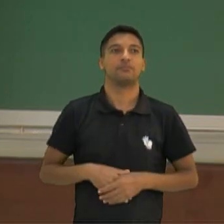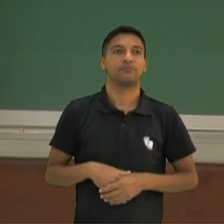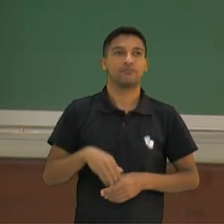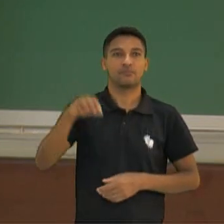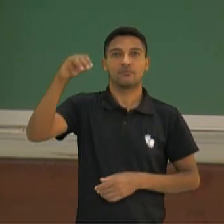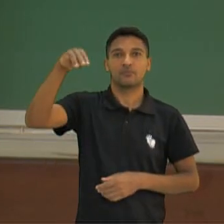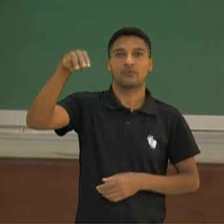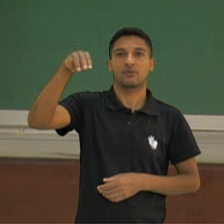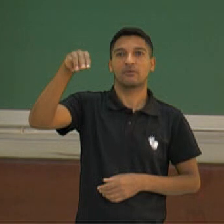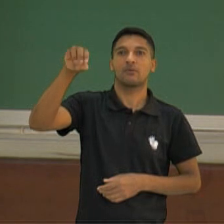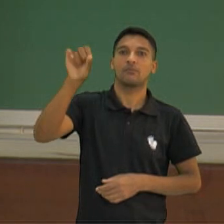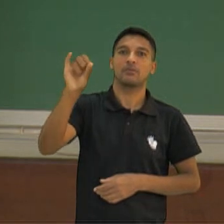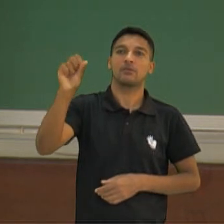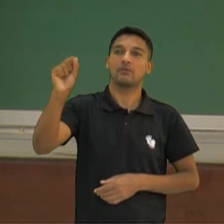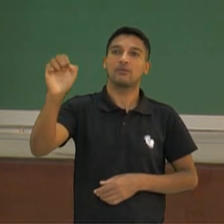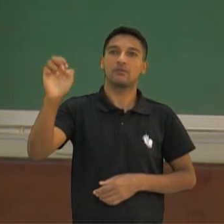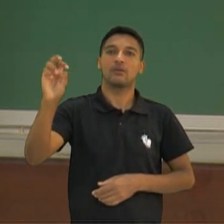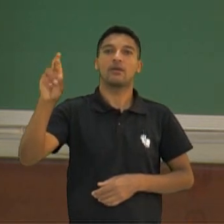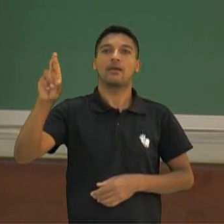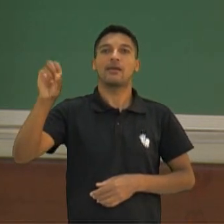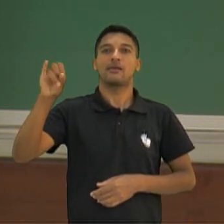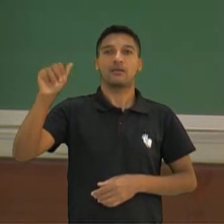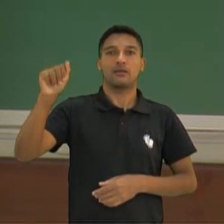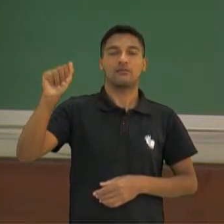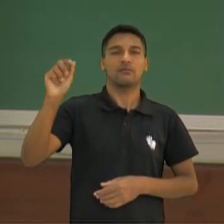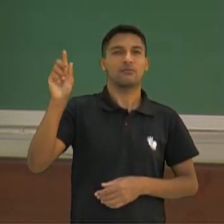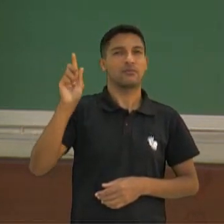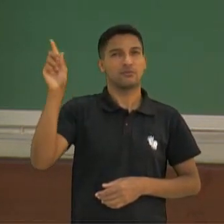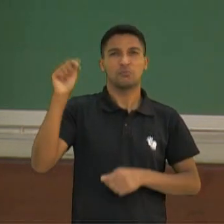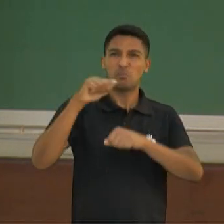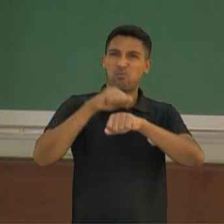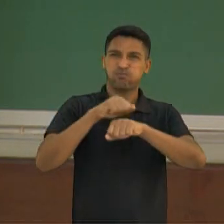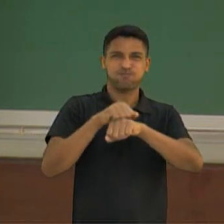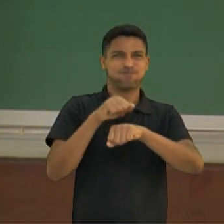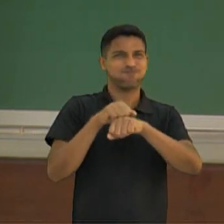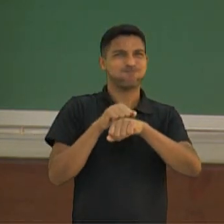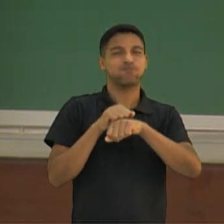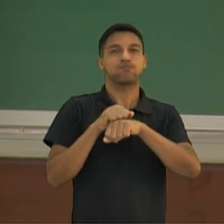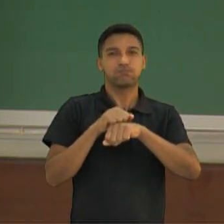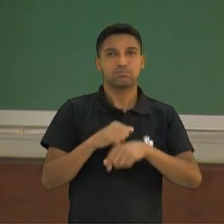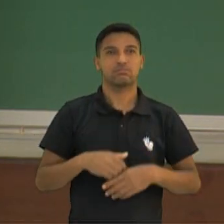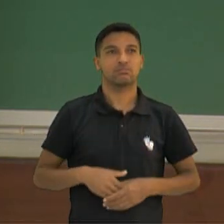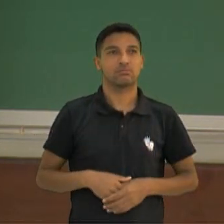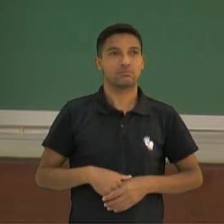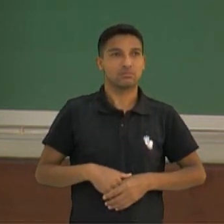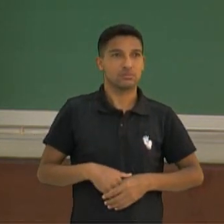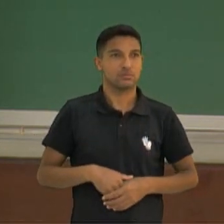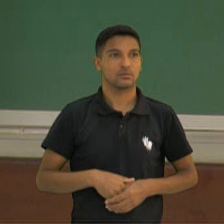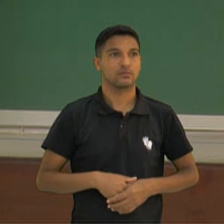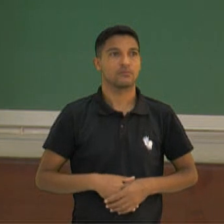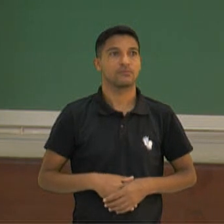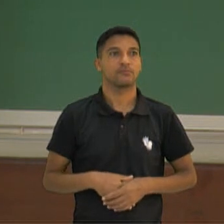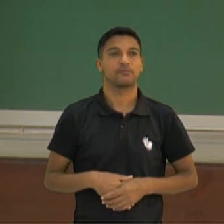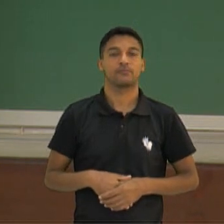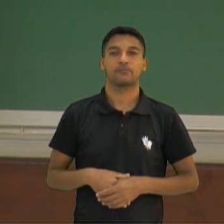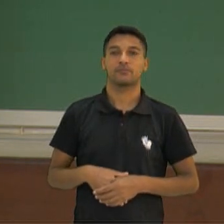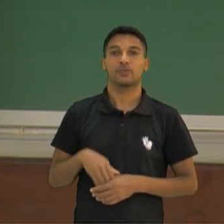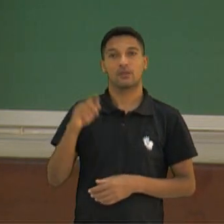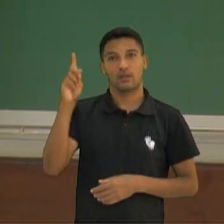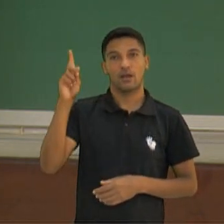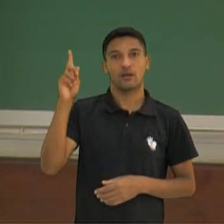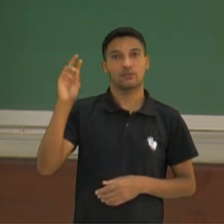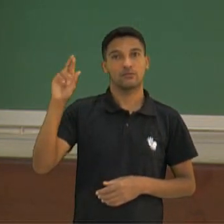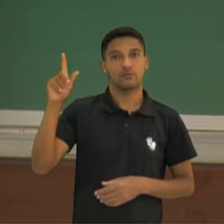dessa miséria e dessa pobreza. O olhar deles, a visão para considerar se o cidadão está na pobreza ou na miséria é diferente.